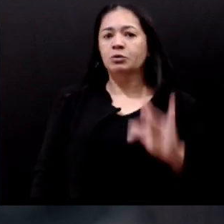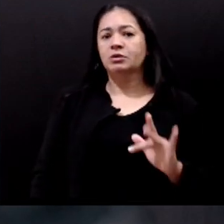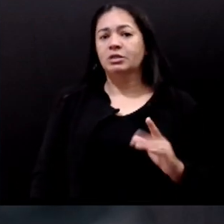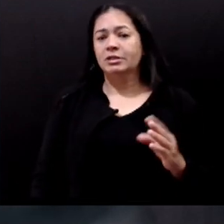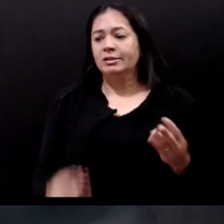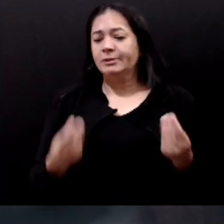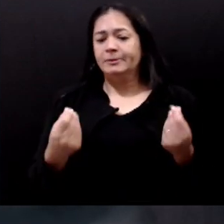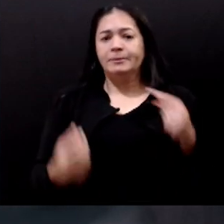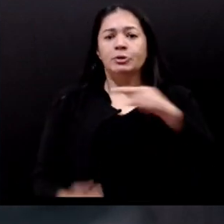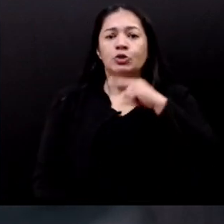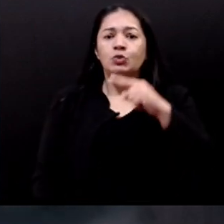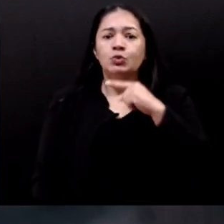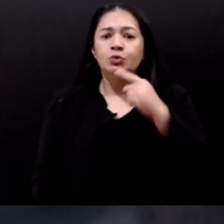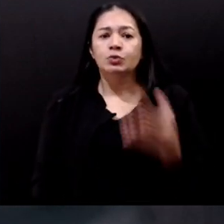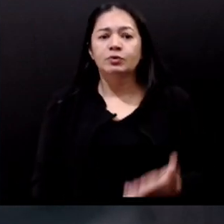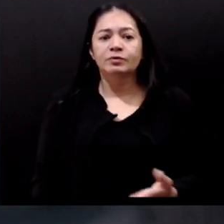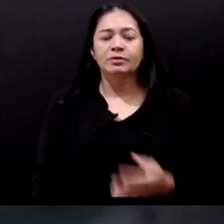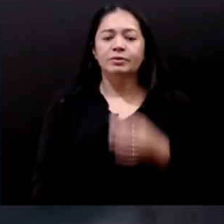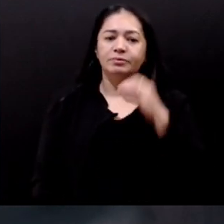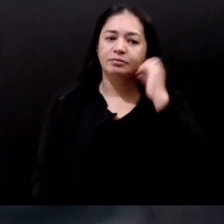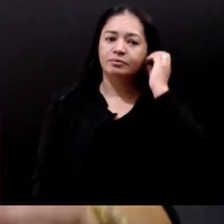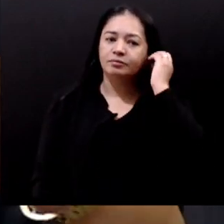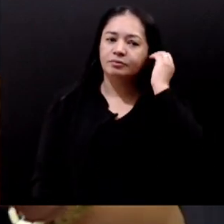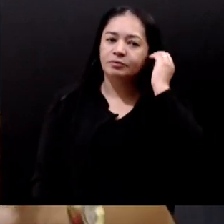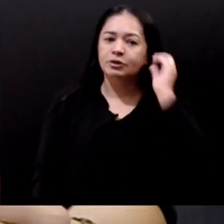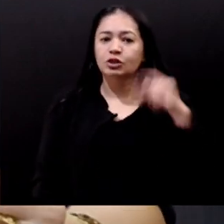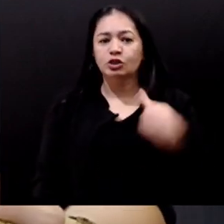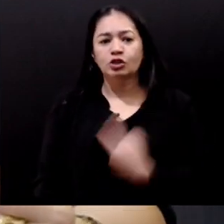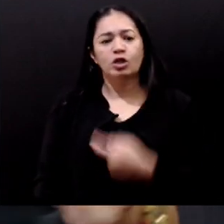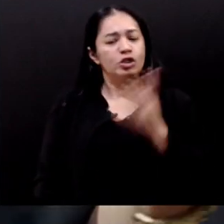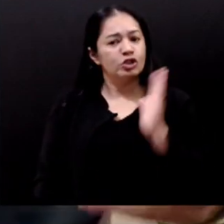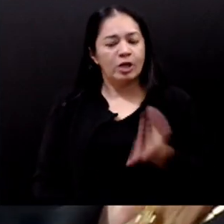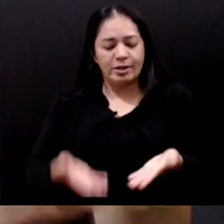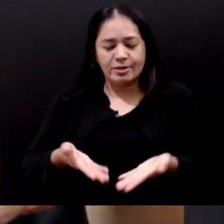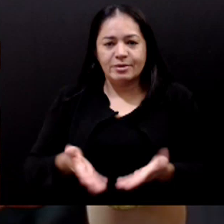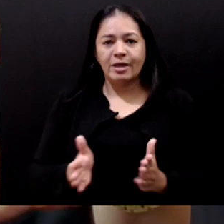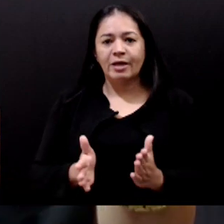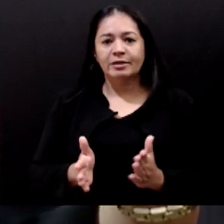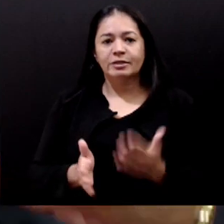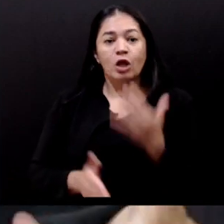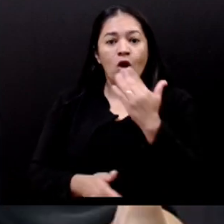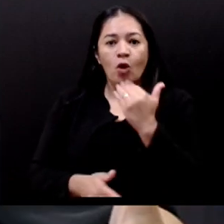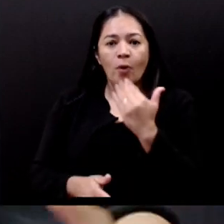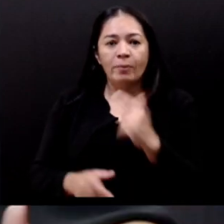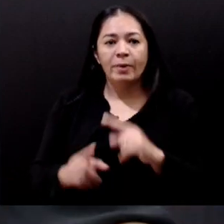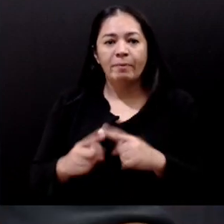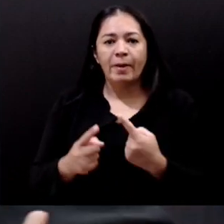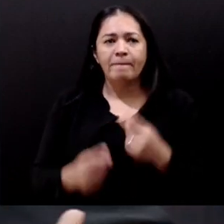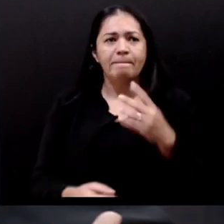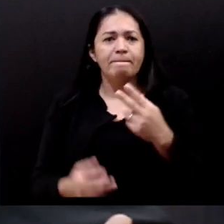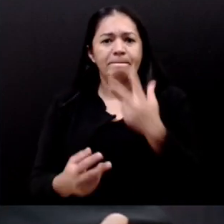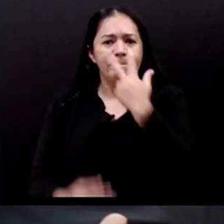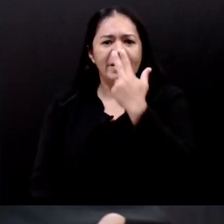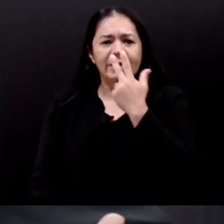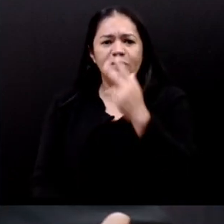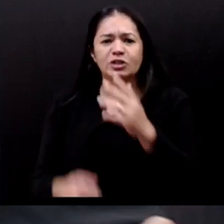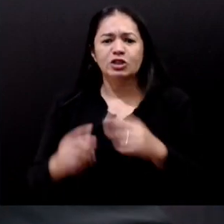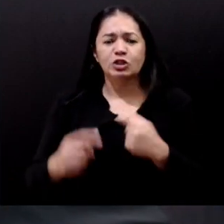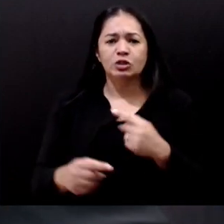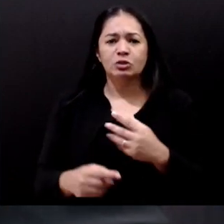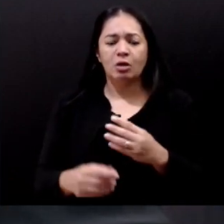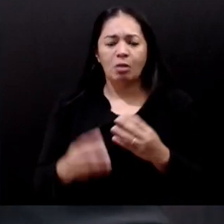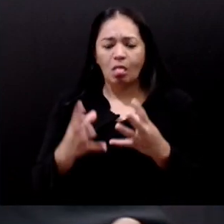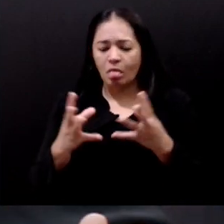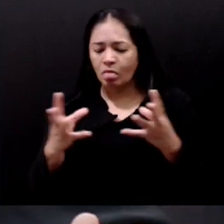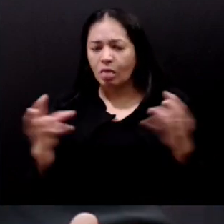e é algo que a gente já nasceu se alimentando e parece que a gente desaprende, porque o excesso de informações faz com que as pessoas